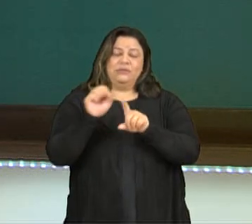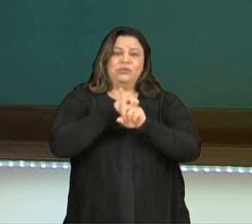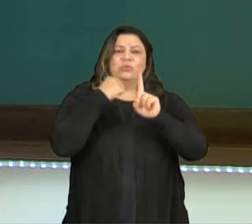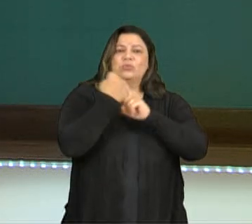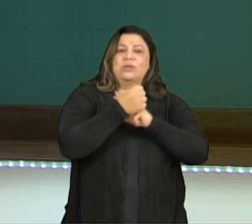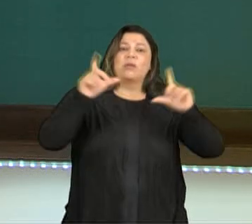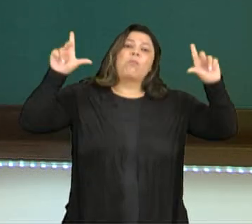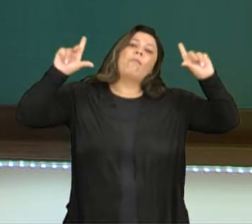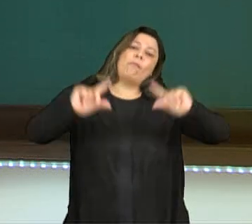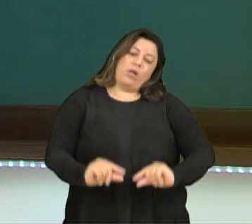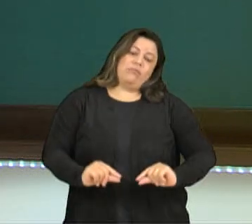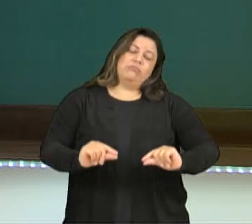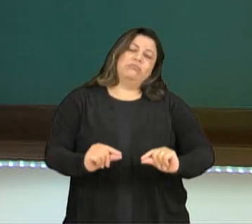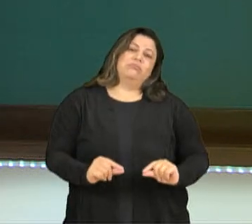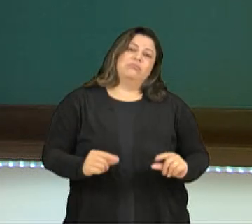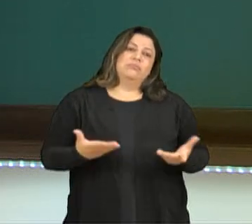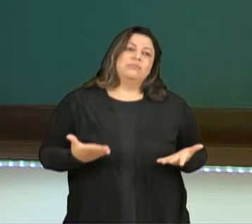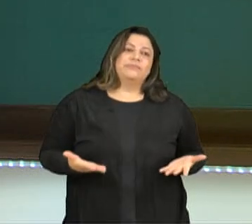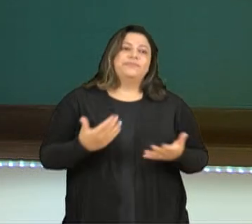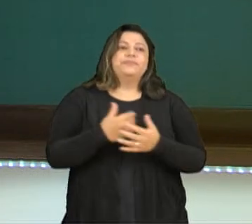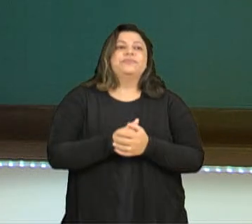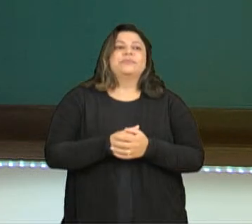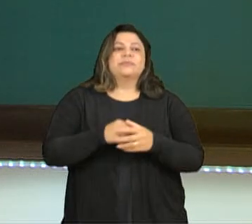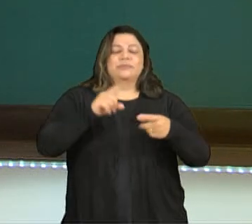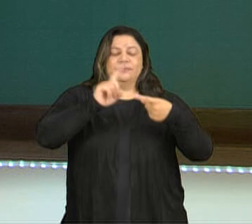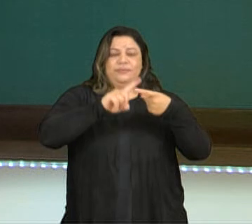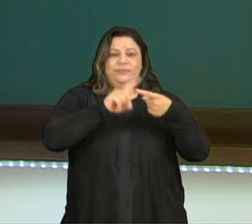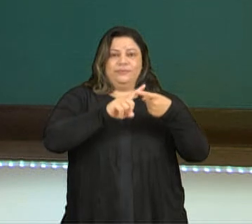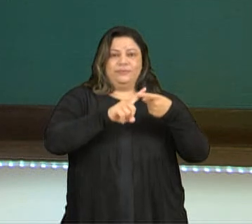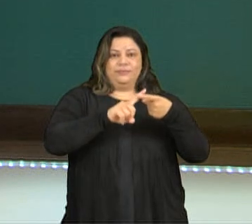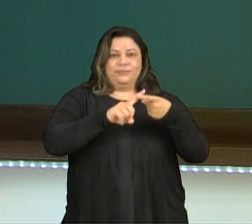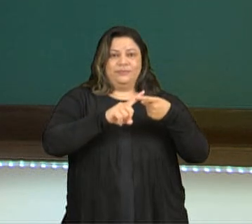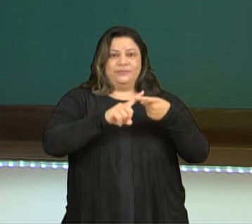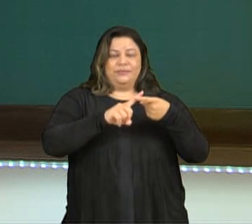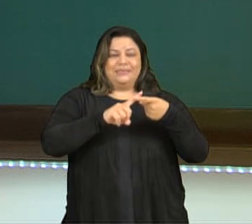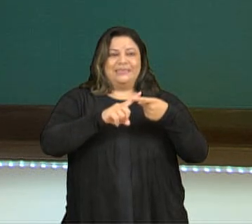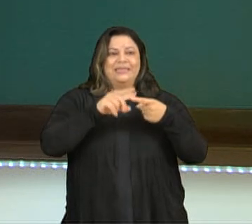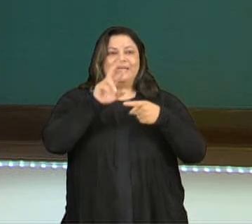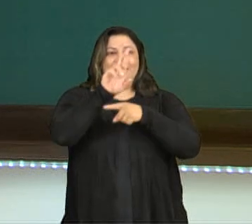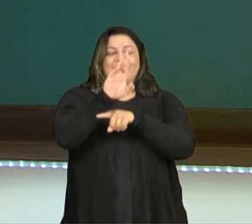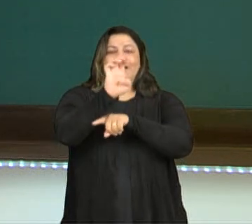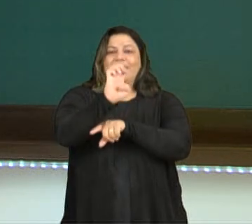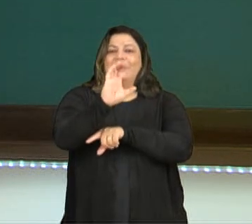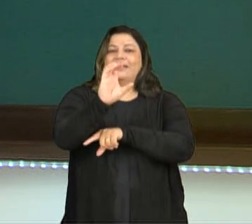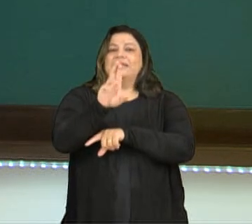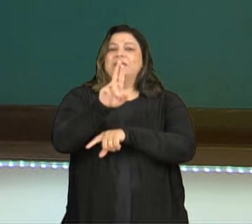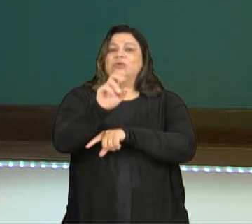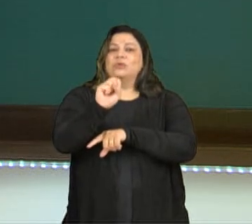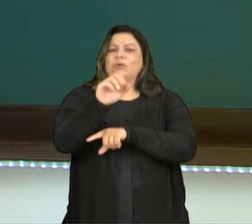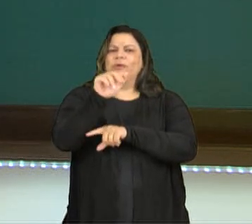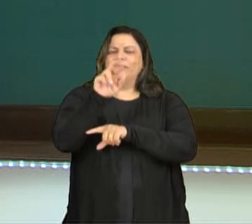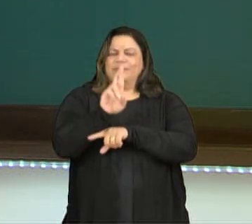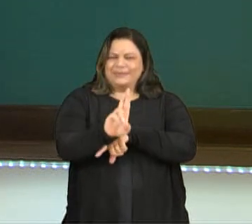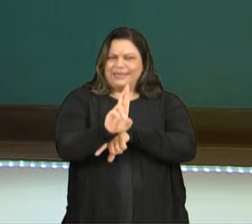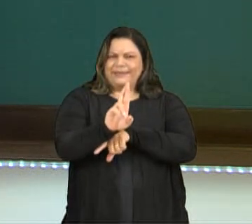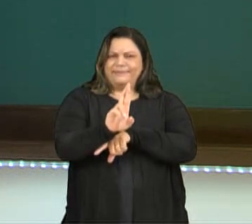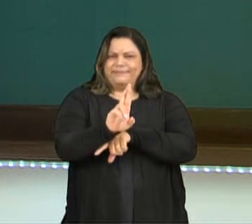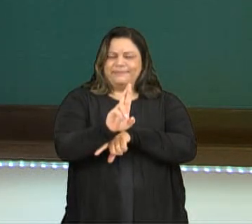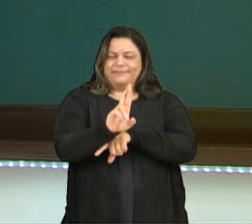maneira que não consigam ser repostos? Eu tenho que recusar, né? Em alguns casos eu devo